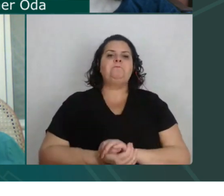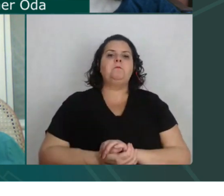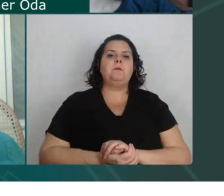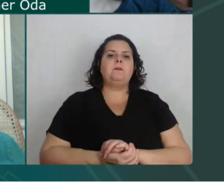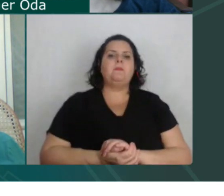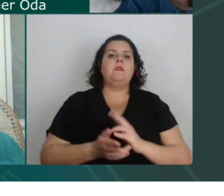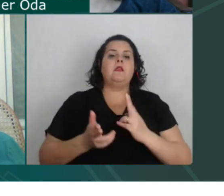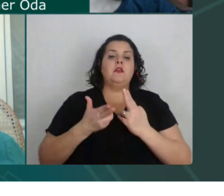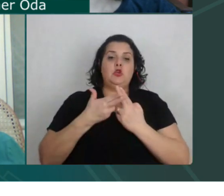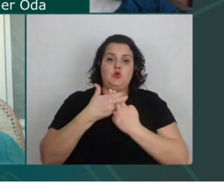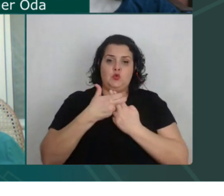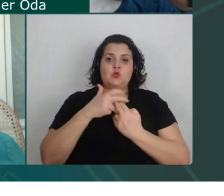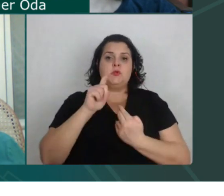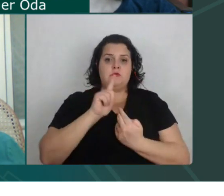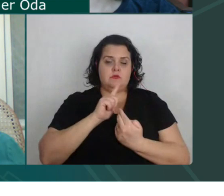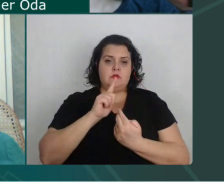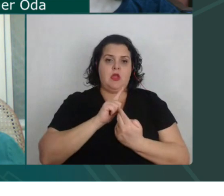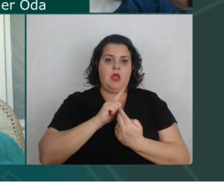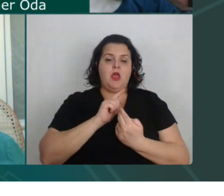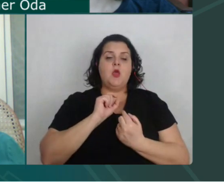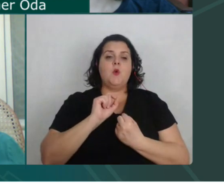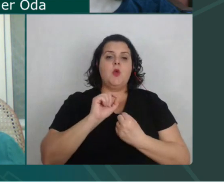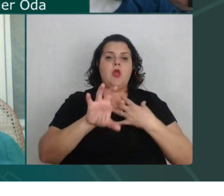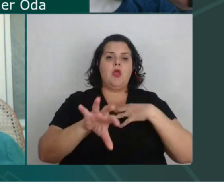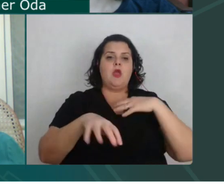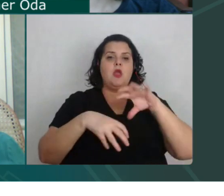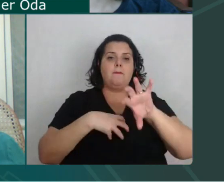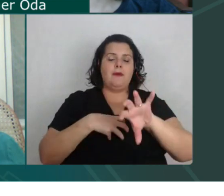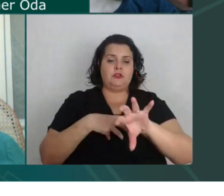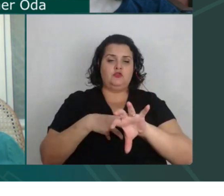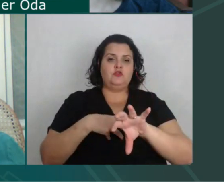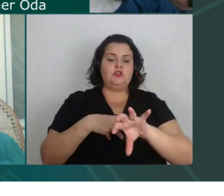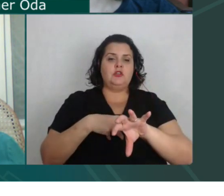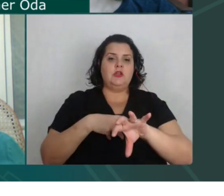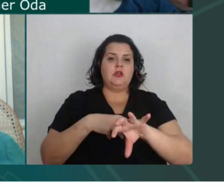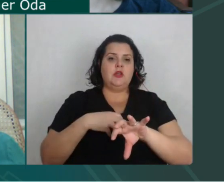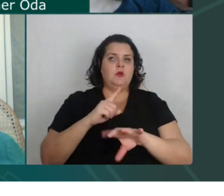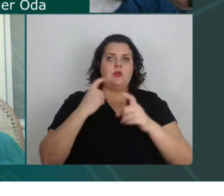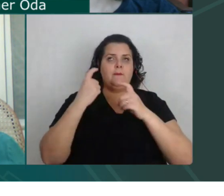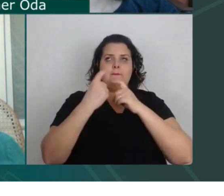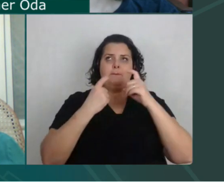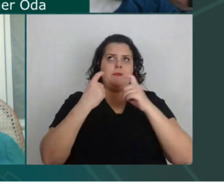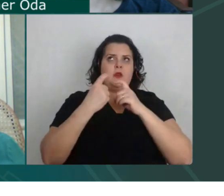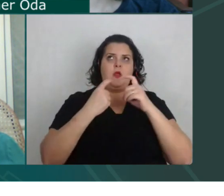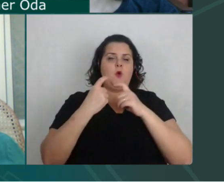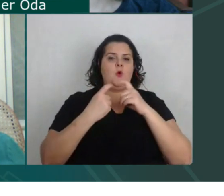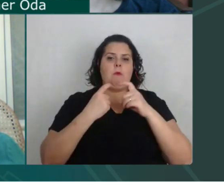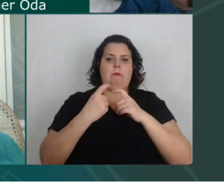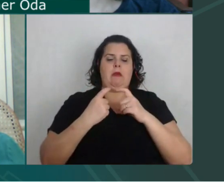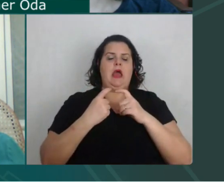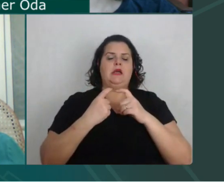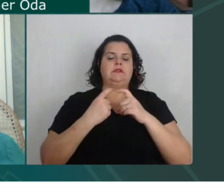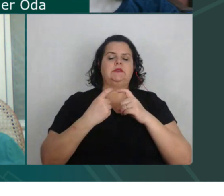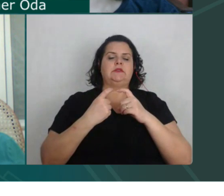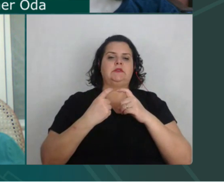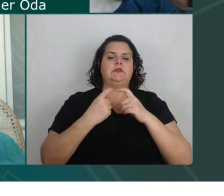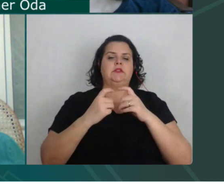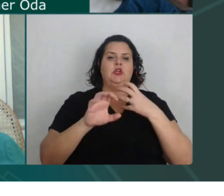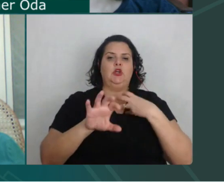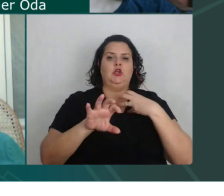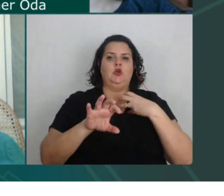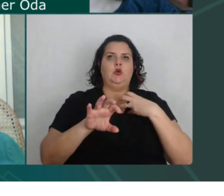e de empatia, e não dentro de uma lógica mercantilista, digamos assim, ela é absolutamente